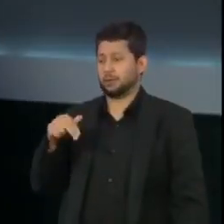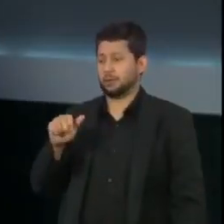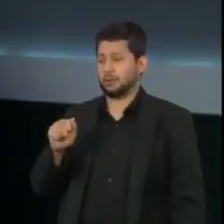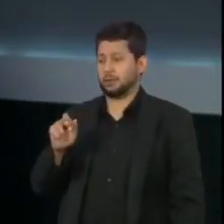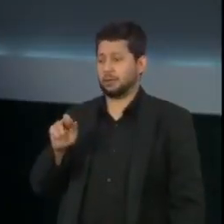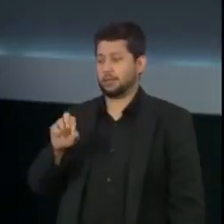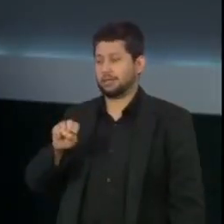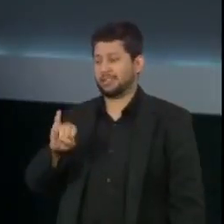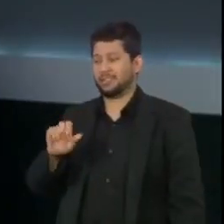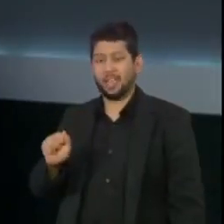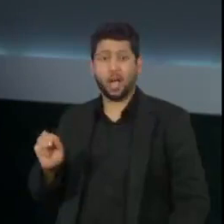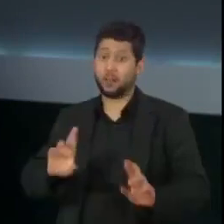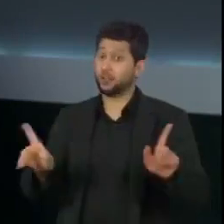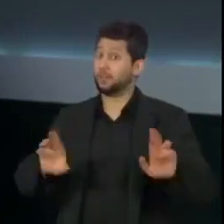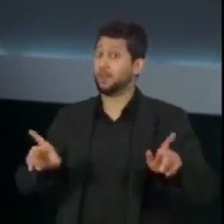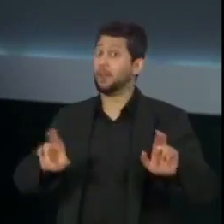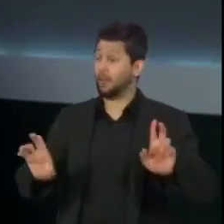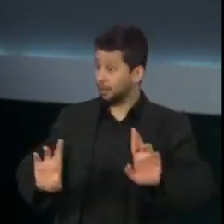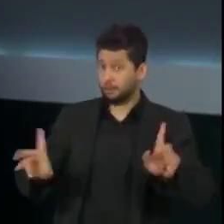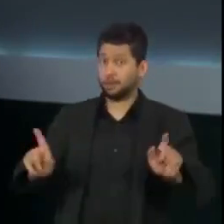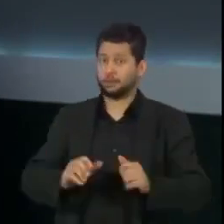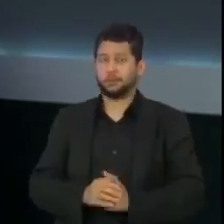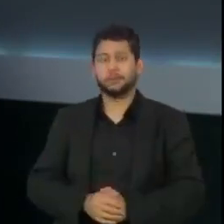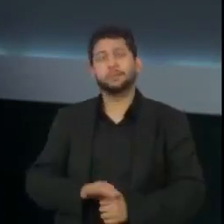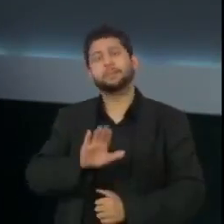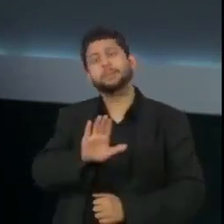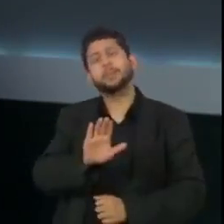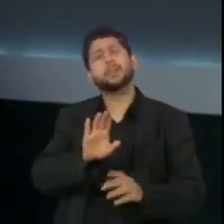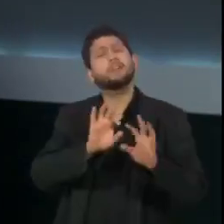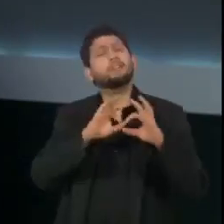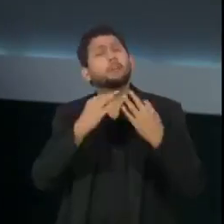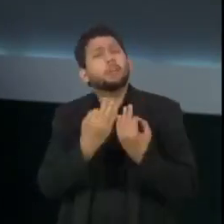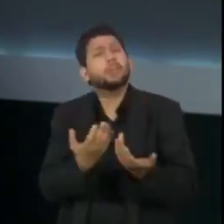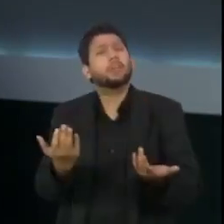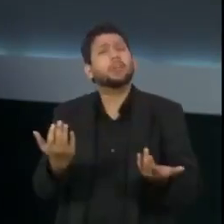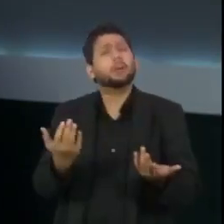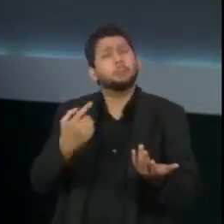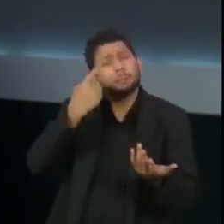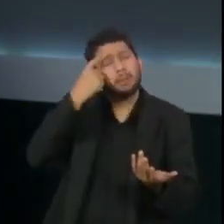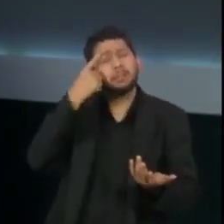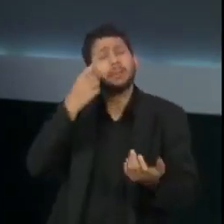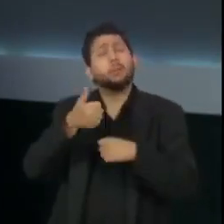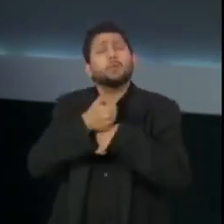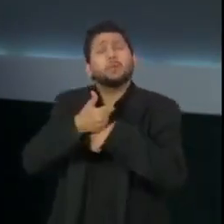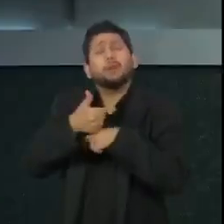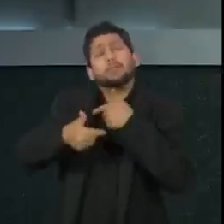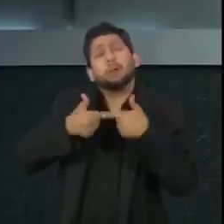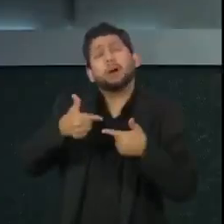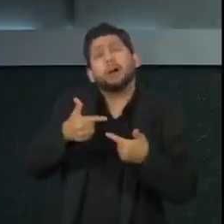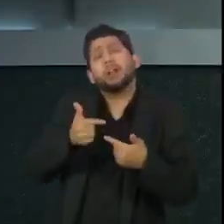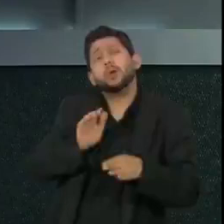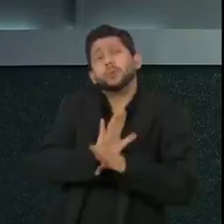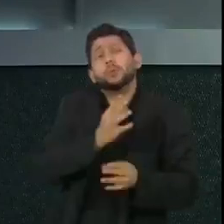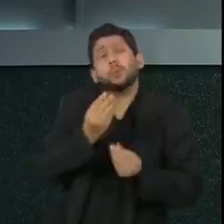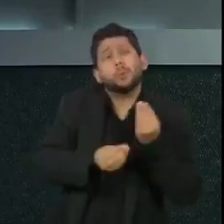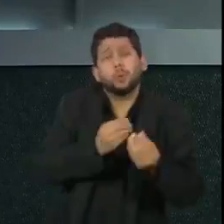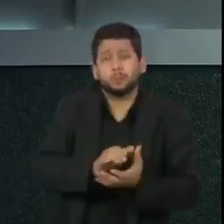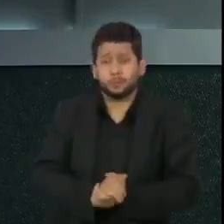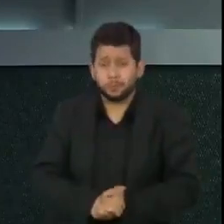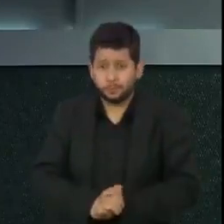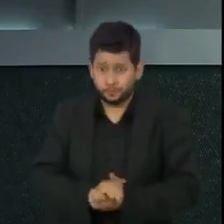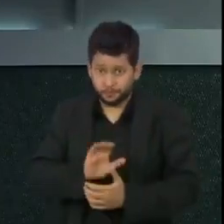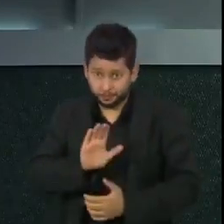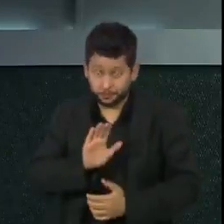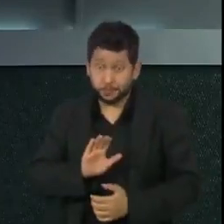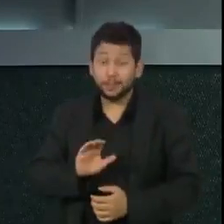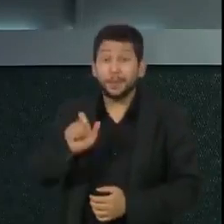que pacientes e familiares podem esperar dos profissionais dedicados a esses cuidados paliativos? Primeira coisa, deve-se